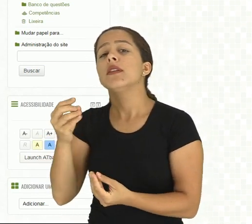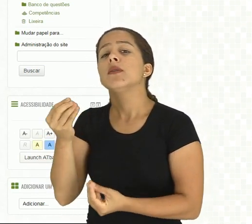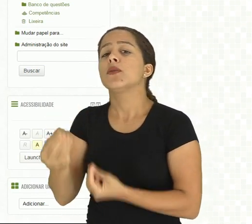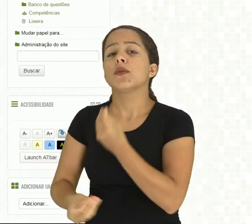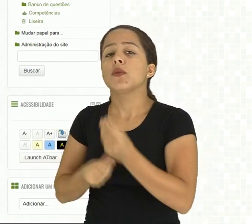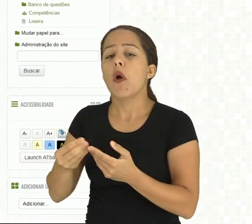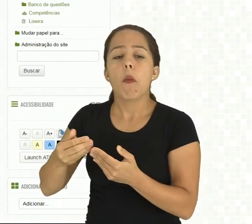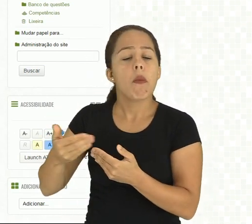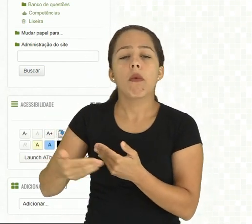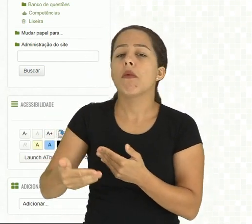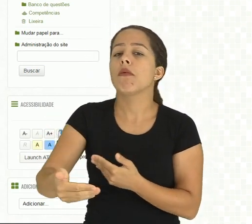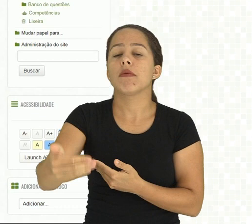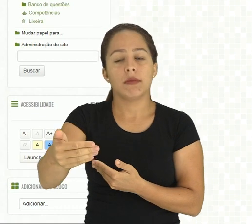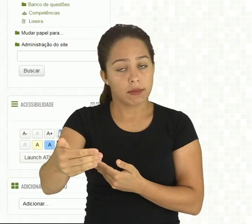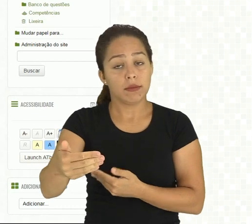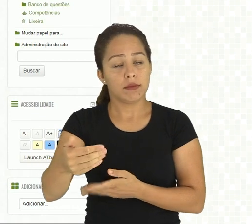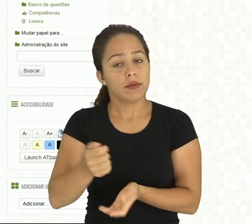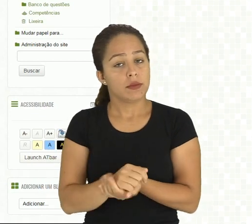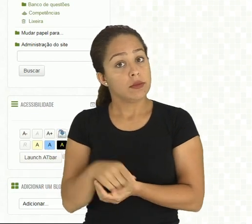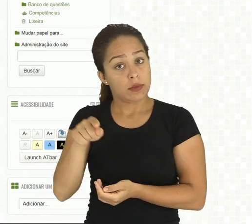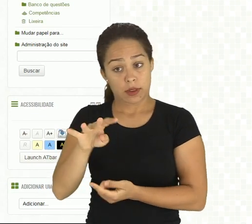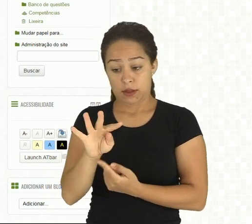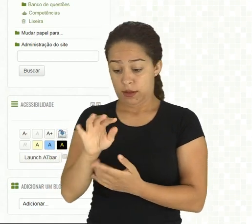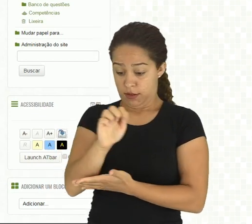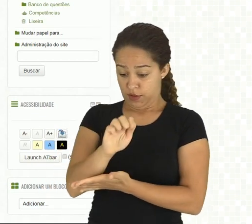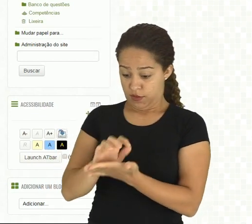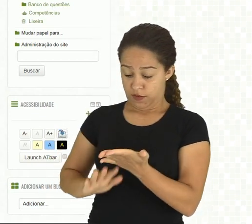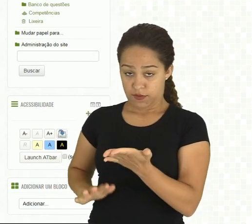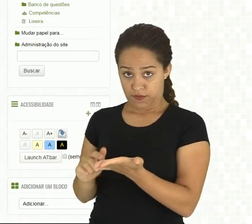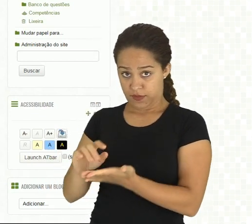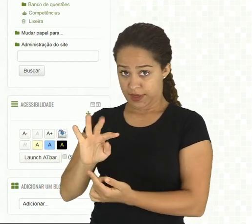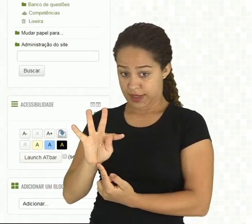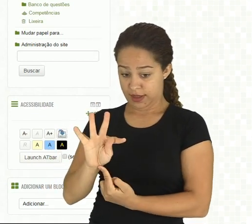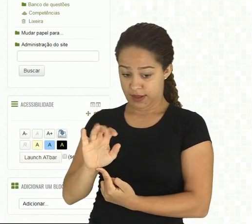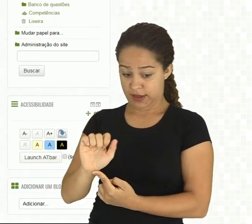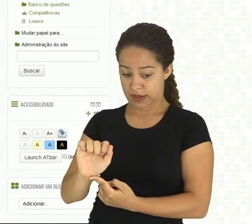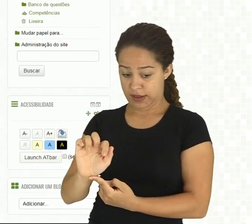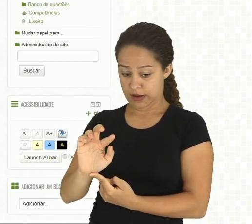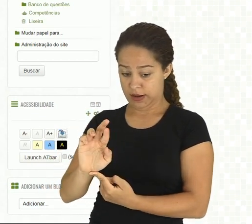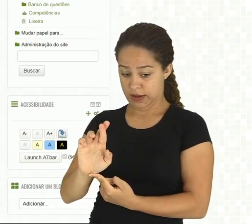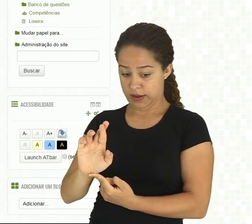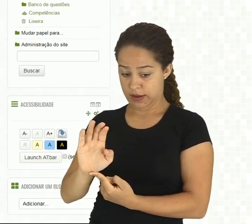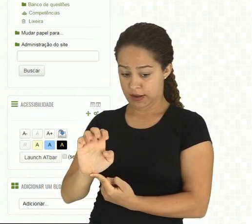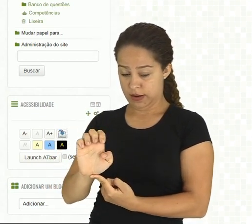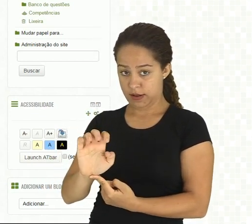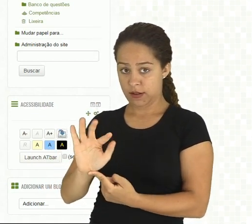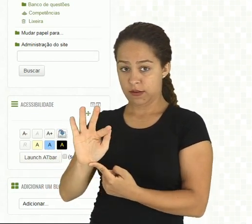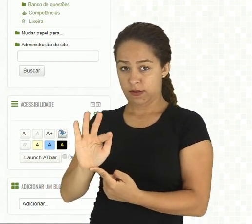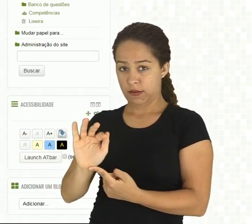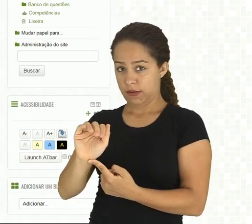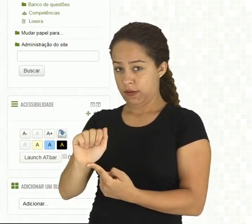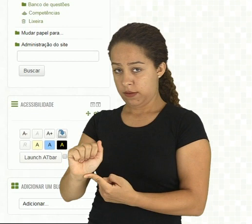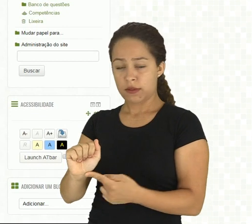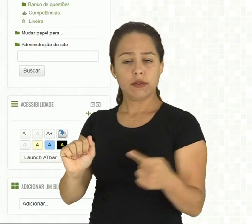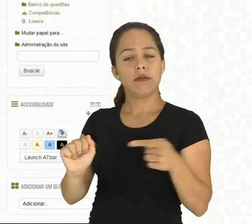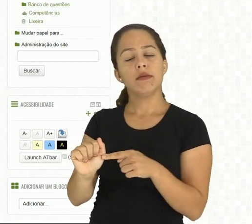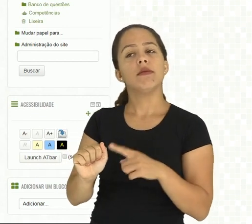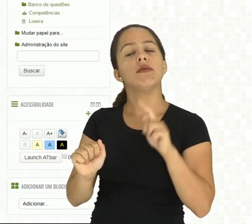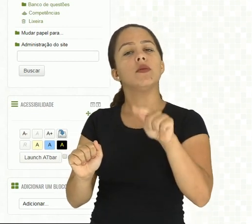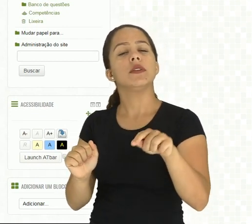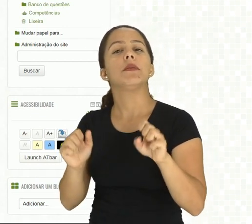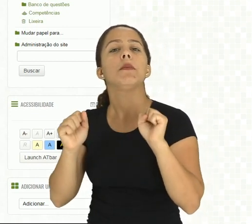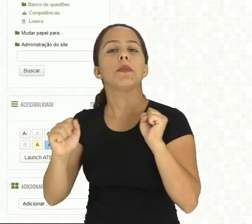tarefa é uma atividade que você pode você pode determinar